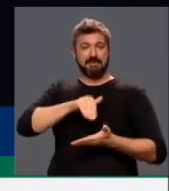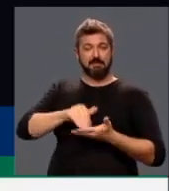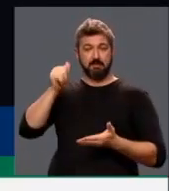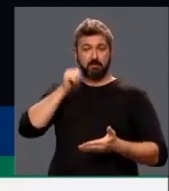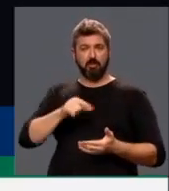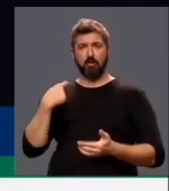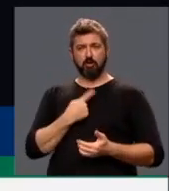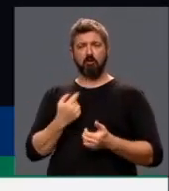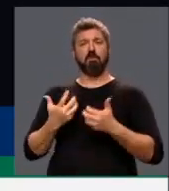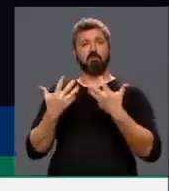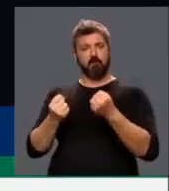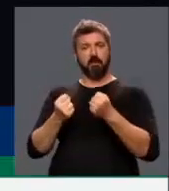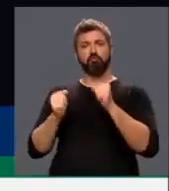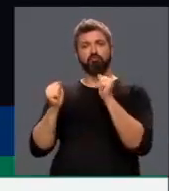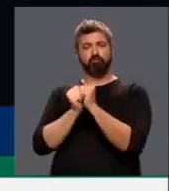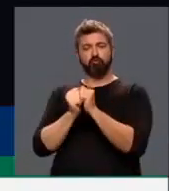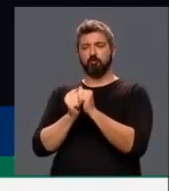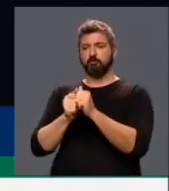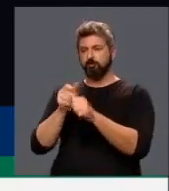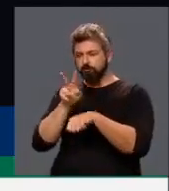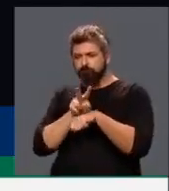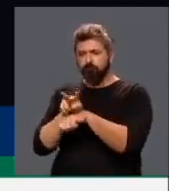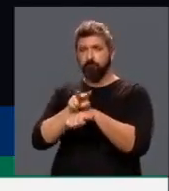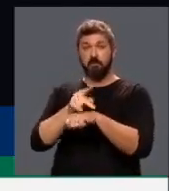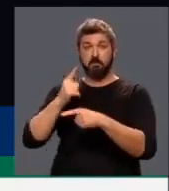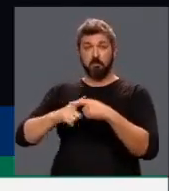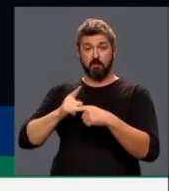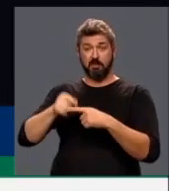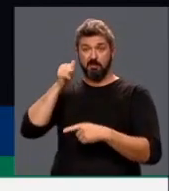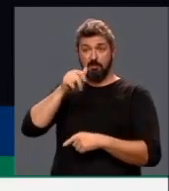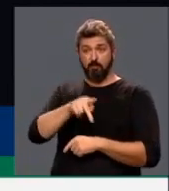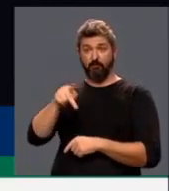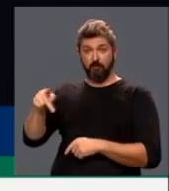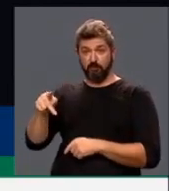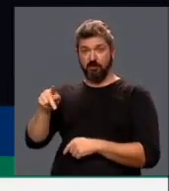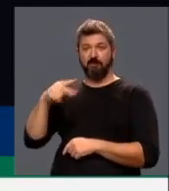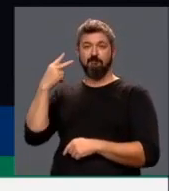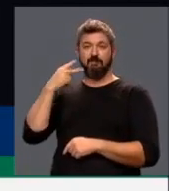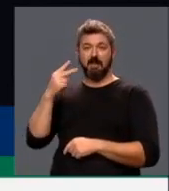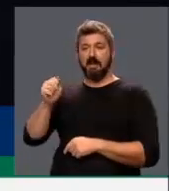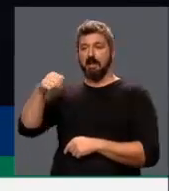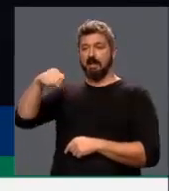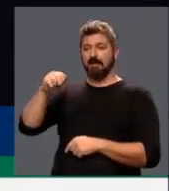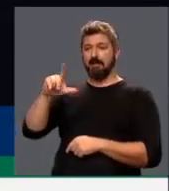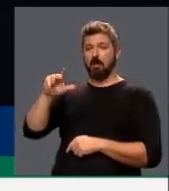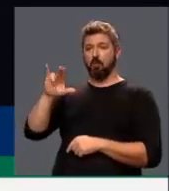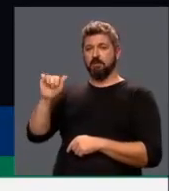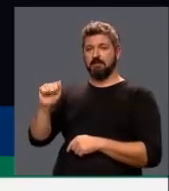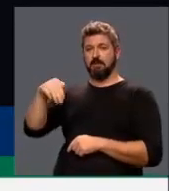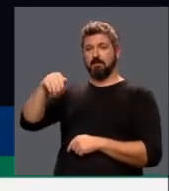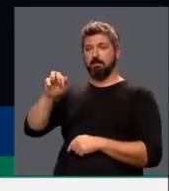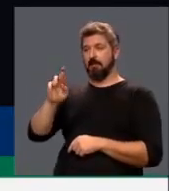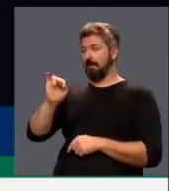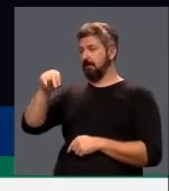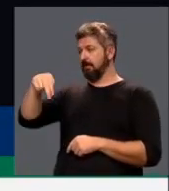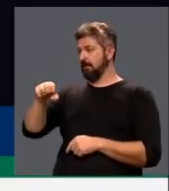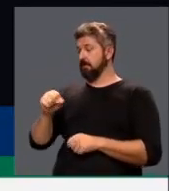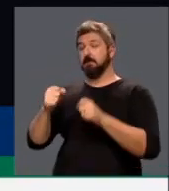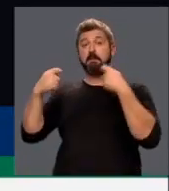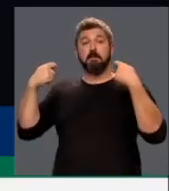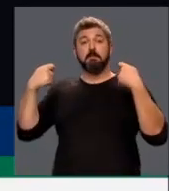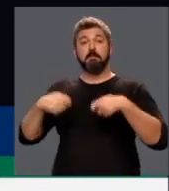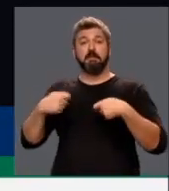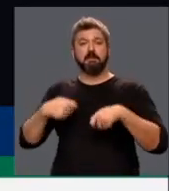estar acompanhando, porque a professora e vereadora eleita Ana Lúcia Martins precisa do olhar do